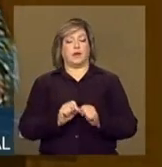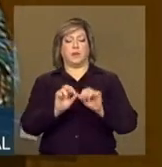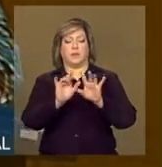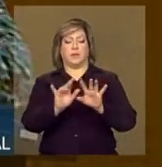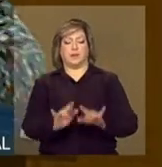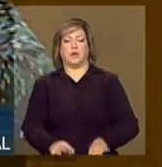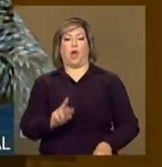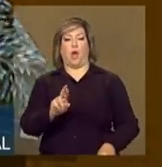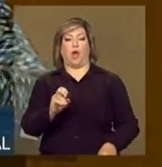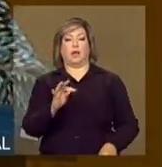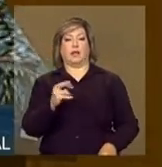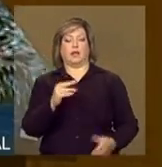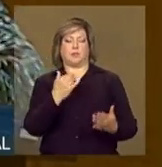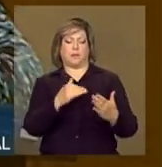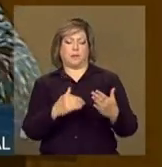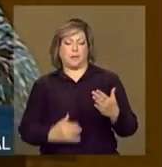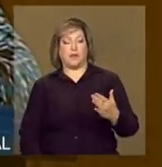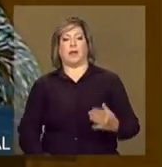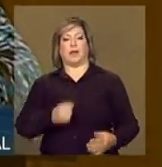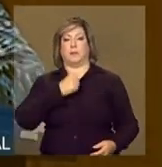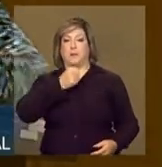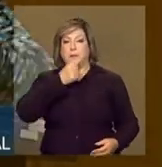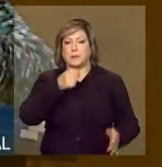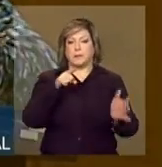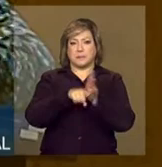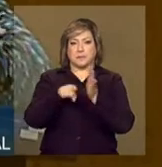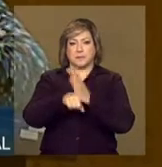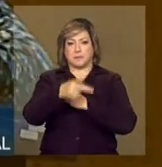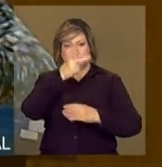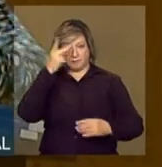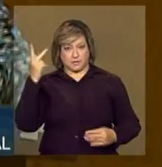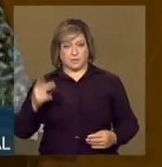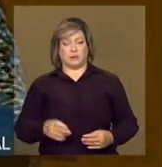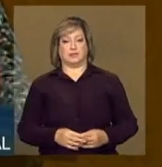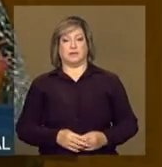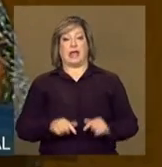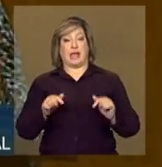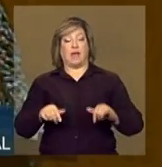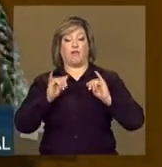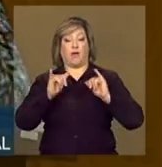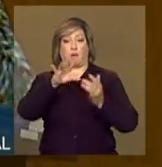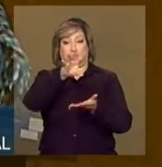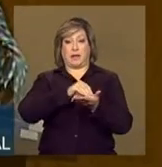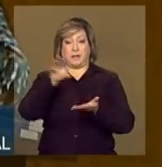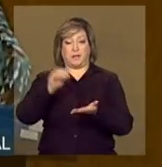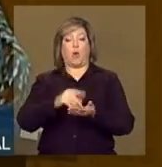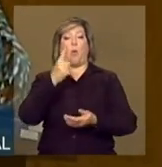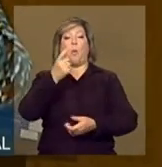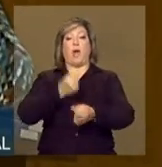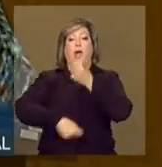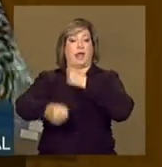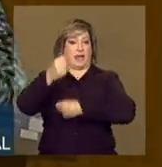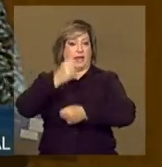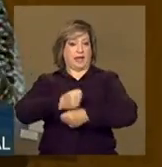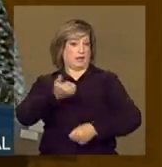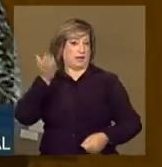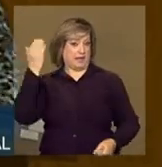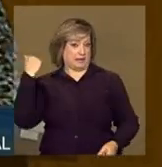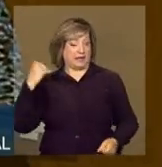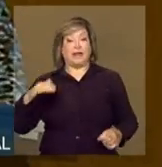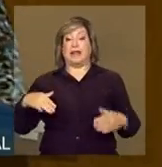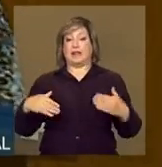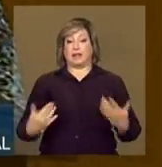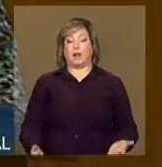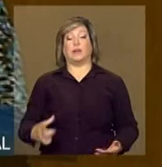roteiro de entrevista com as pessoas. As informações foram coletadas exatamente há um ano atrás, portanto, ainda tem